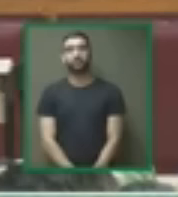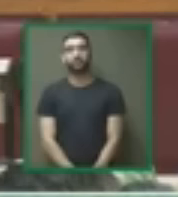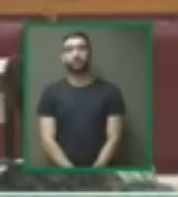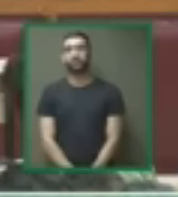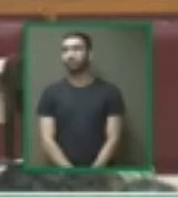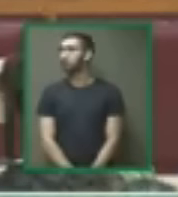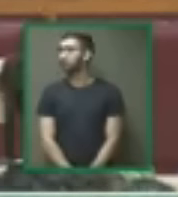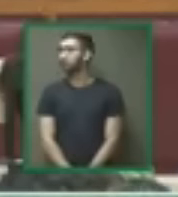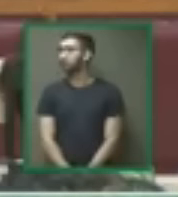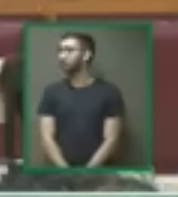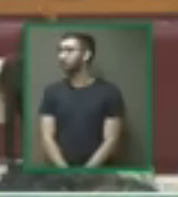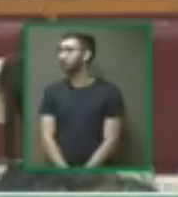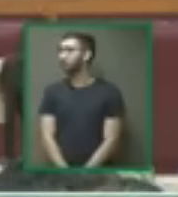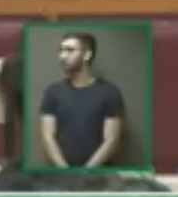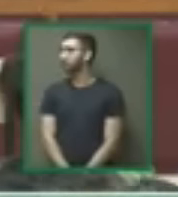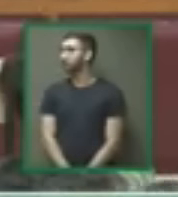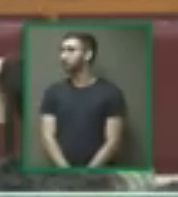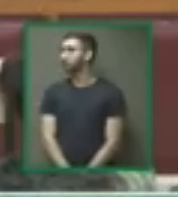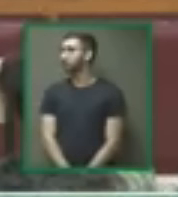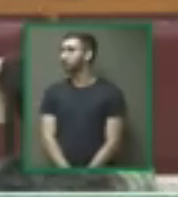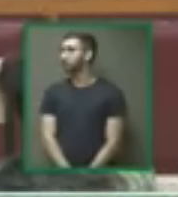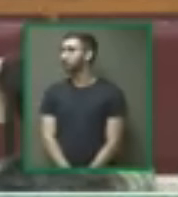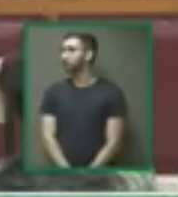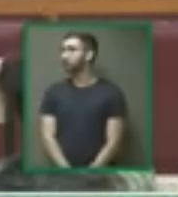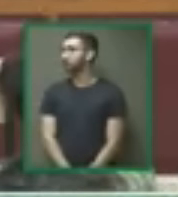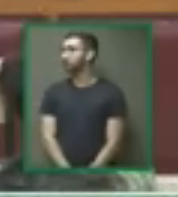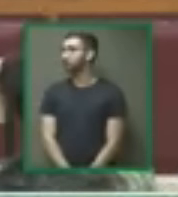Ainda está pausado, Gustavo? Tá gravando?